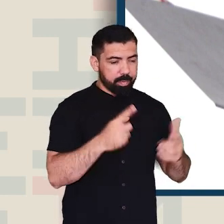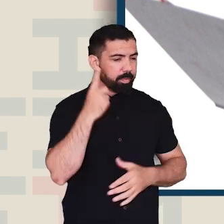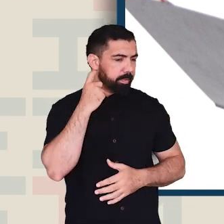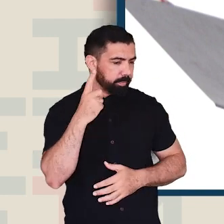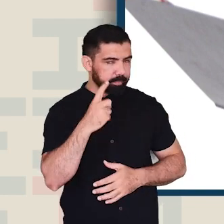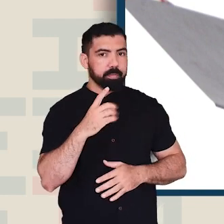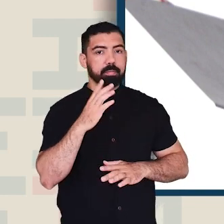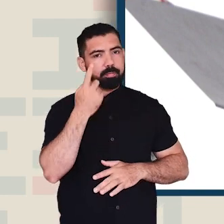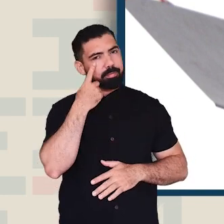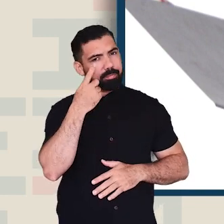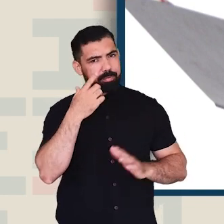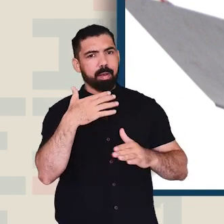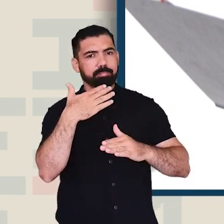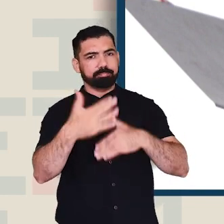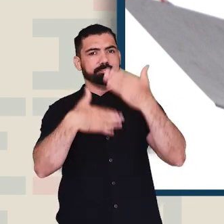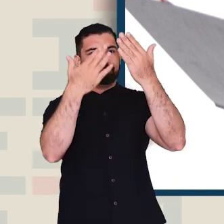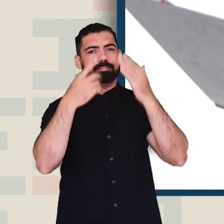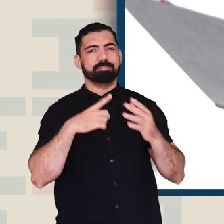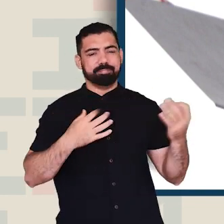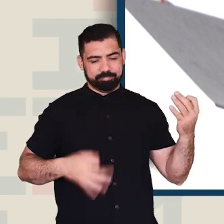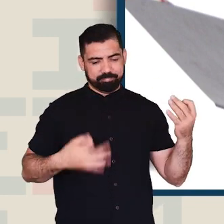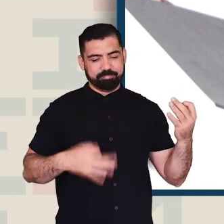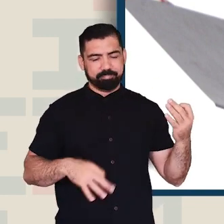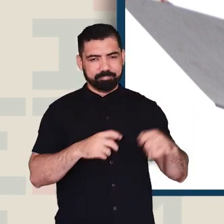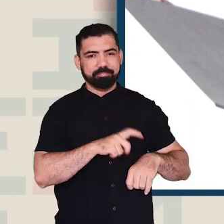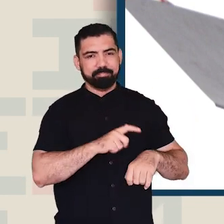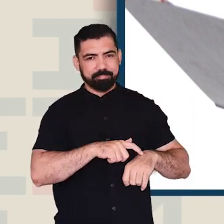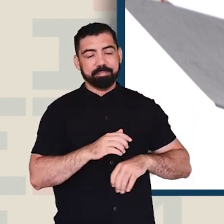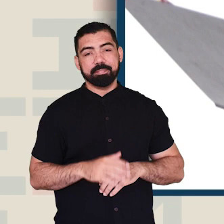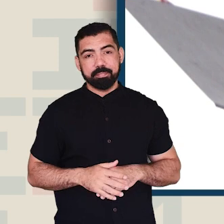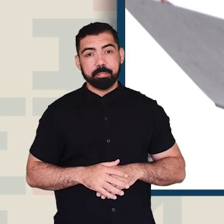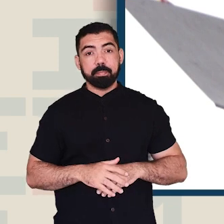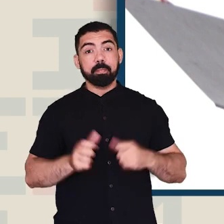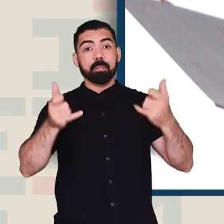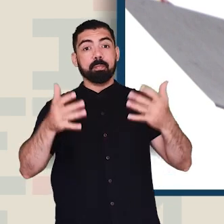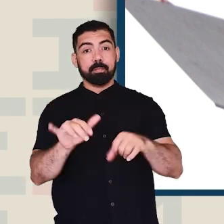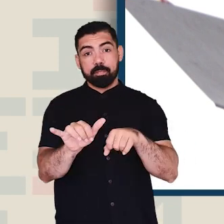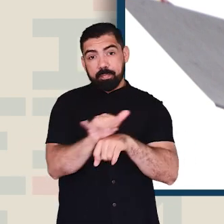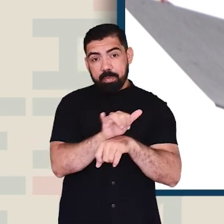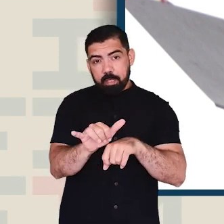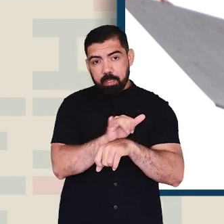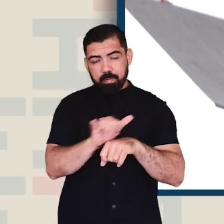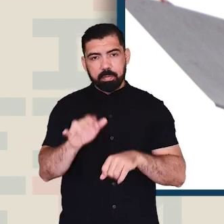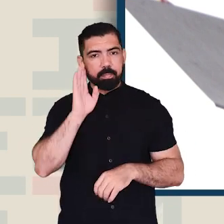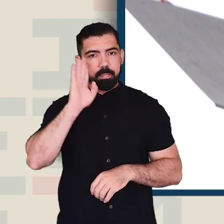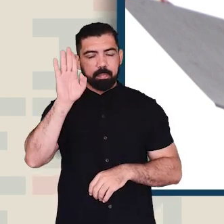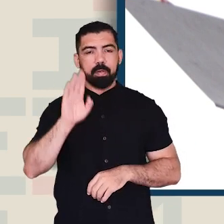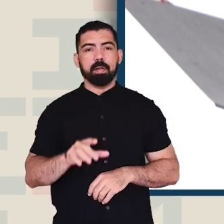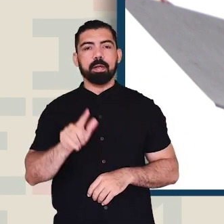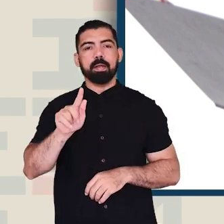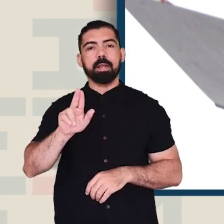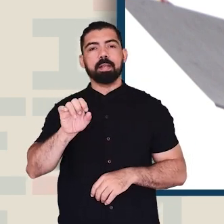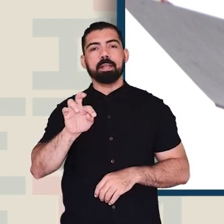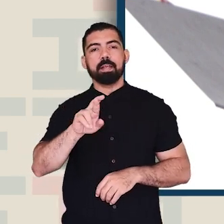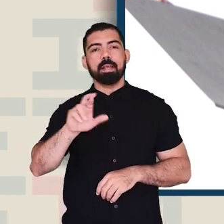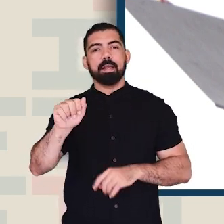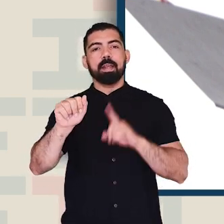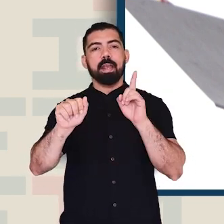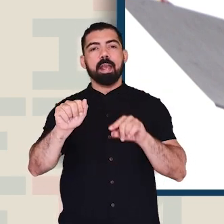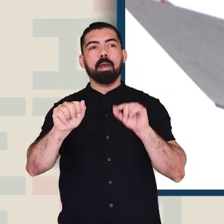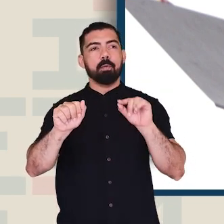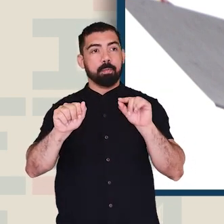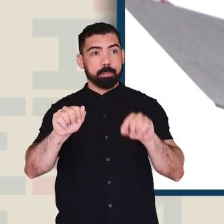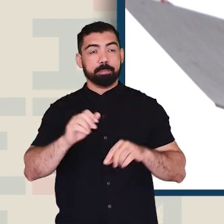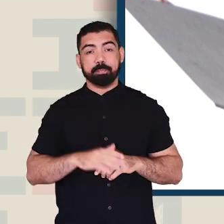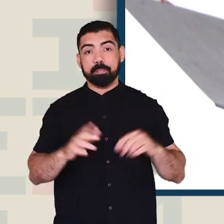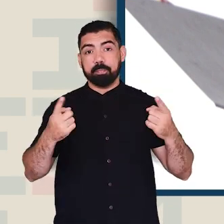como a guitarra evoluiu nesse tempo. Então, assim, falando de técnicas, principalmente, a guitarra começou ali como um instrumento de